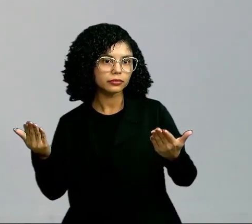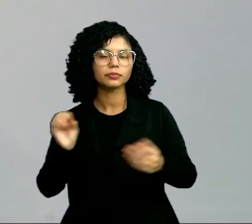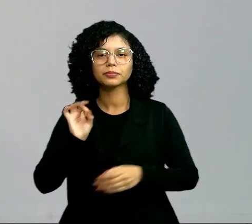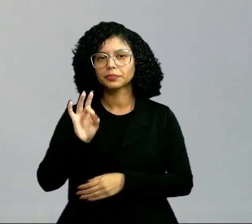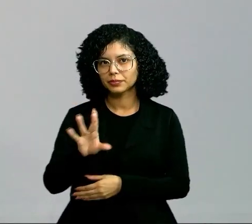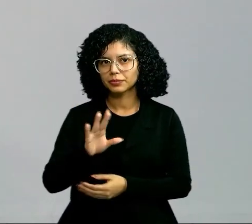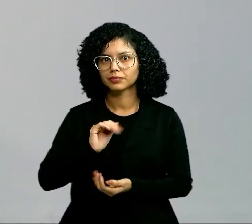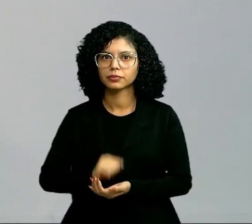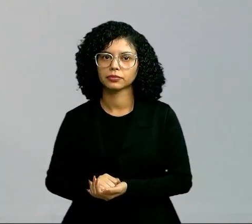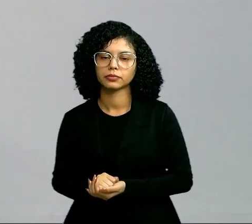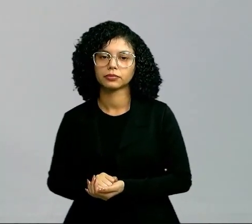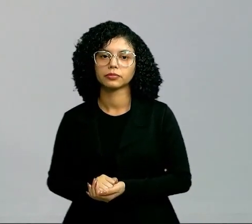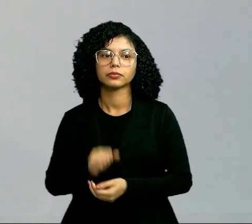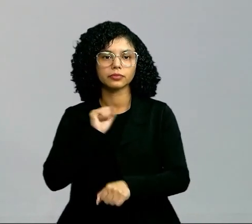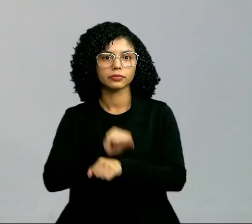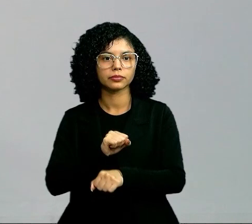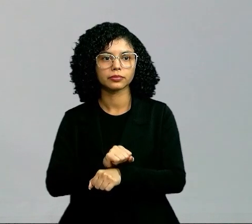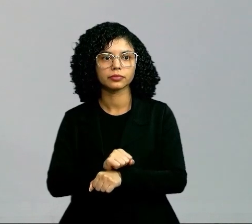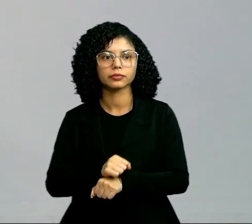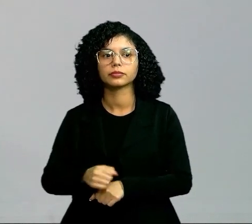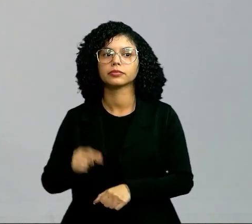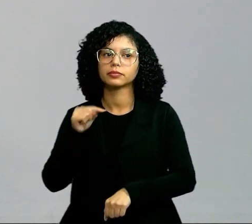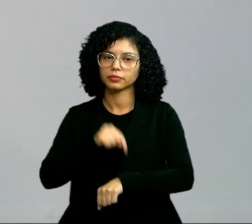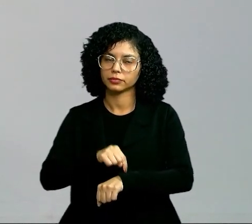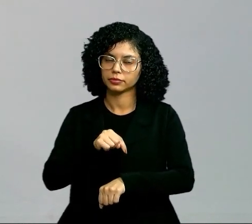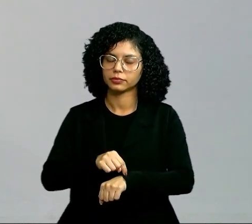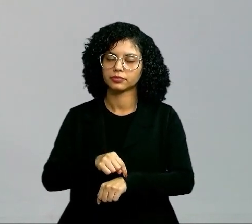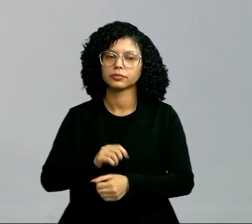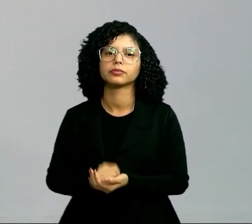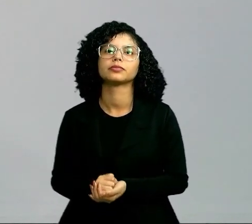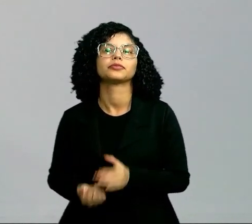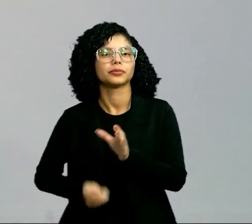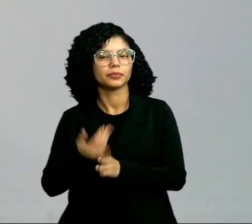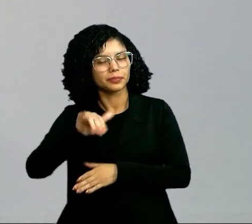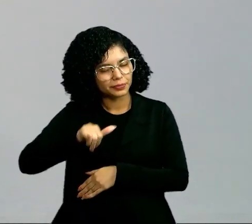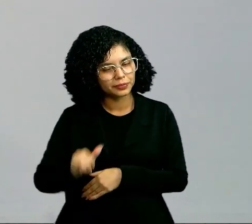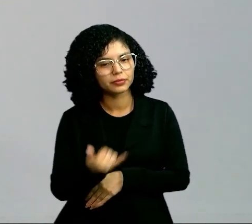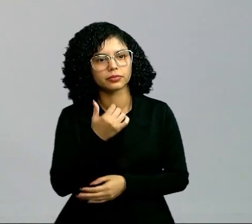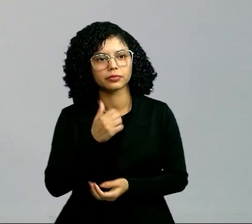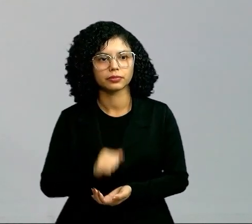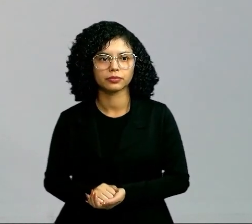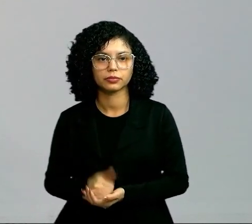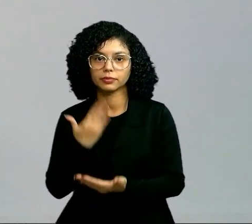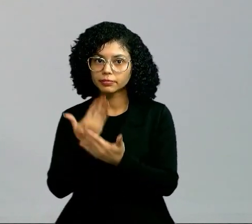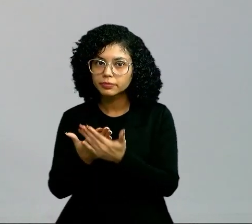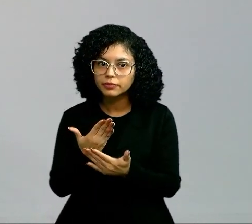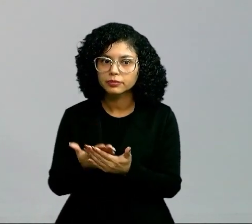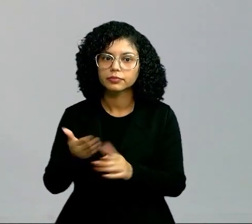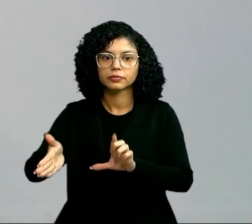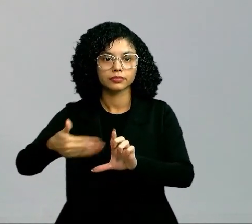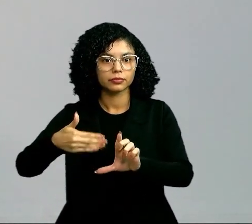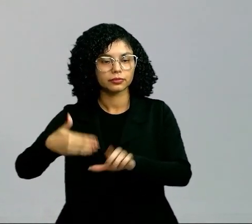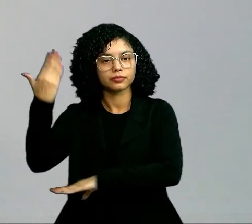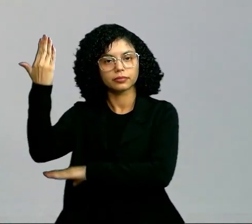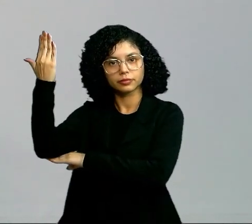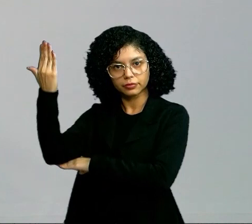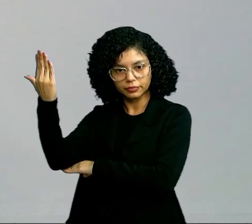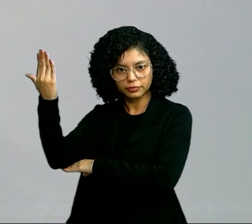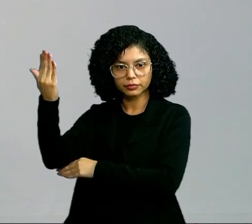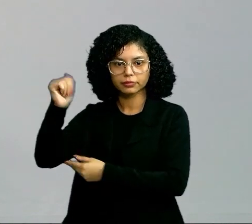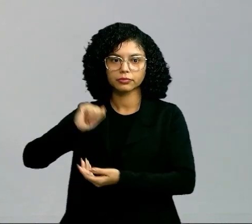Por hoje é isso. Espero que o nosso tempo tenha sido proveitoso. Estudem, acessem as